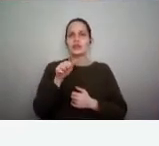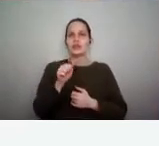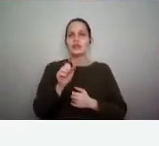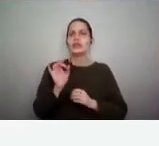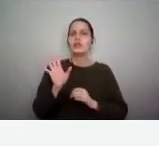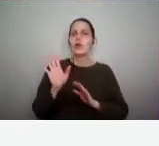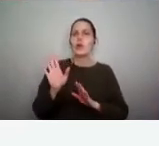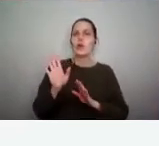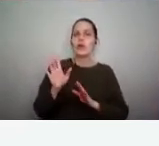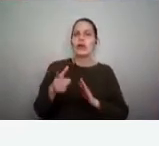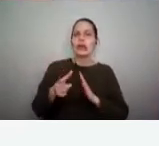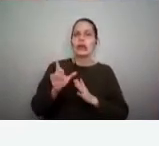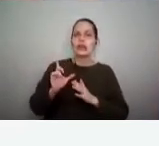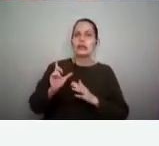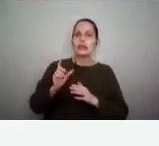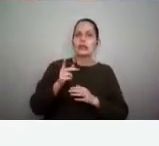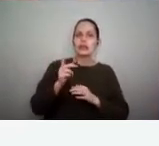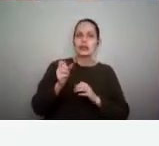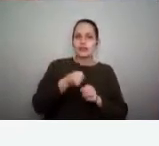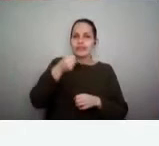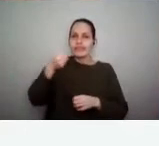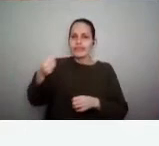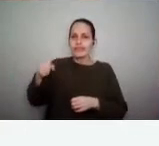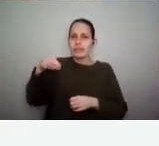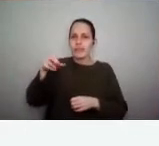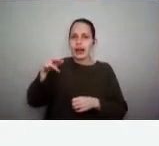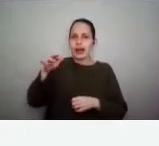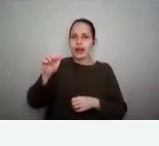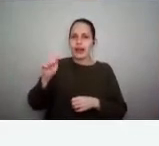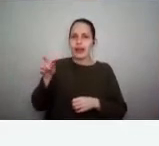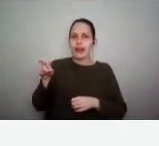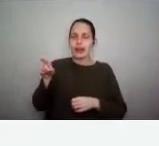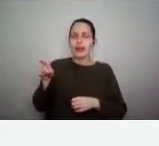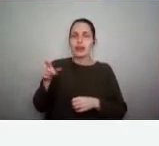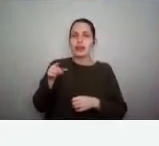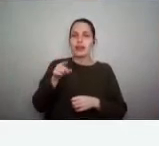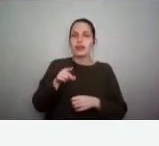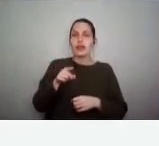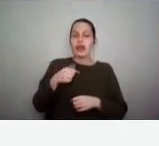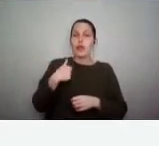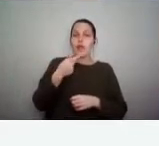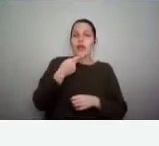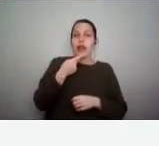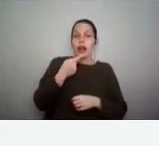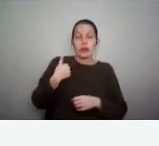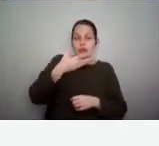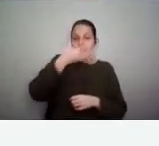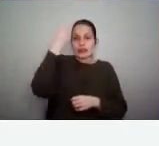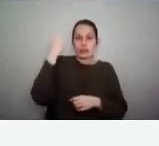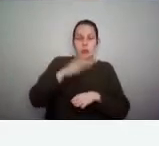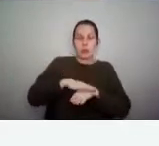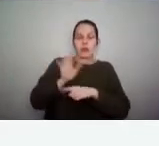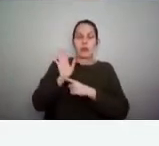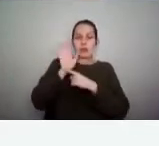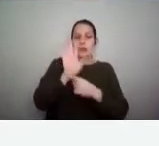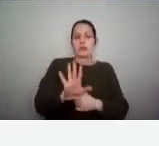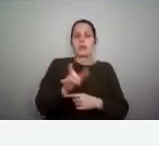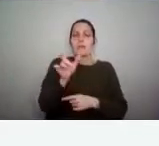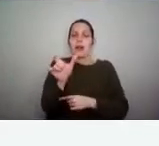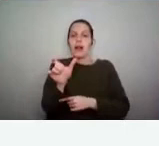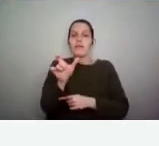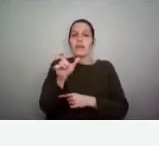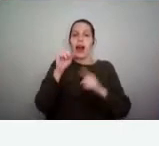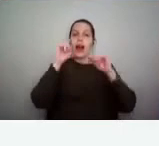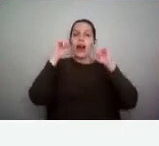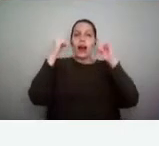Antes de passar para a Mabel, só fazer um comentário que eu esqueci na apresentação, que é sobre a palavra criatividade, tá? Foi no